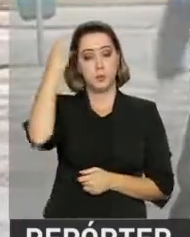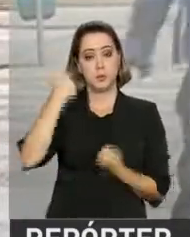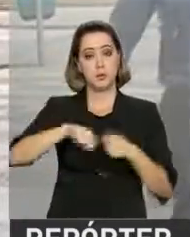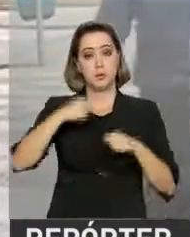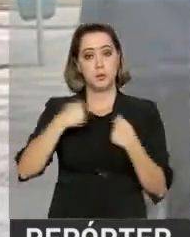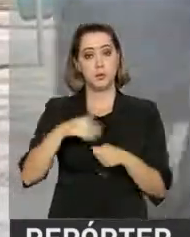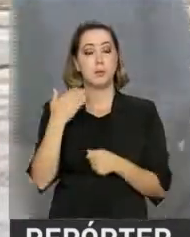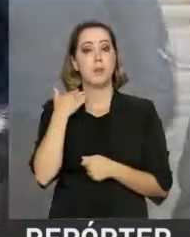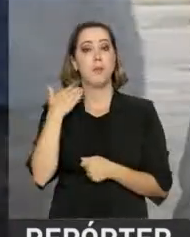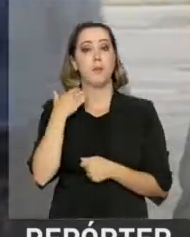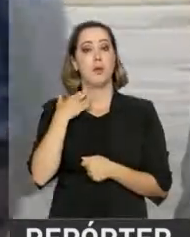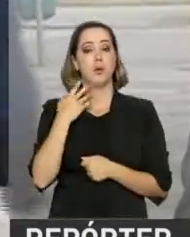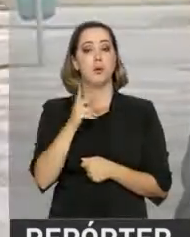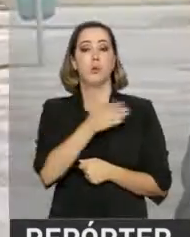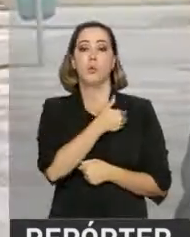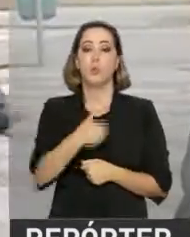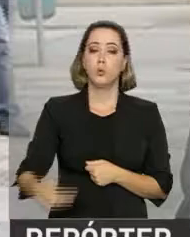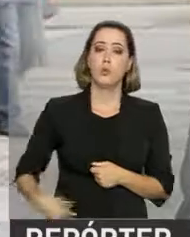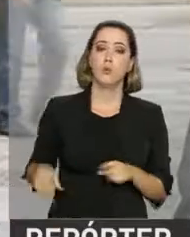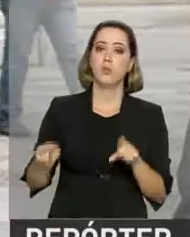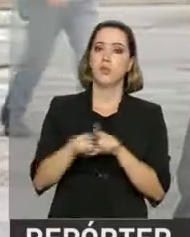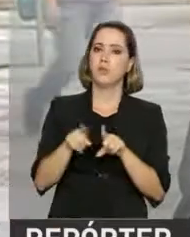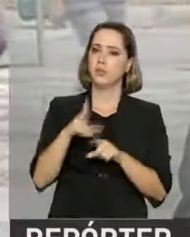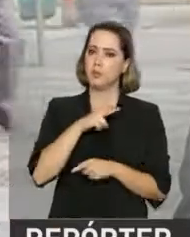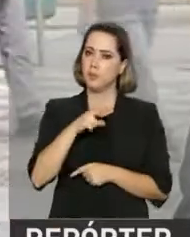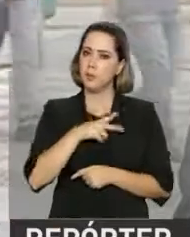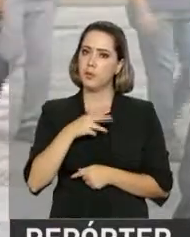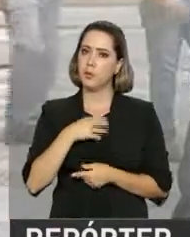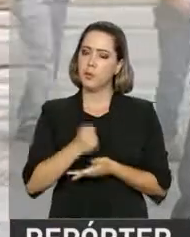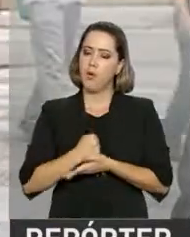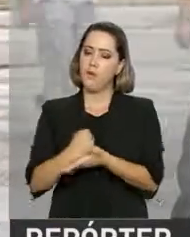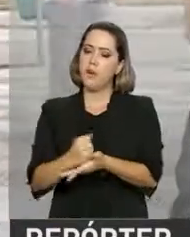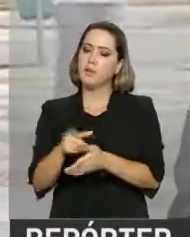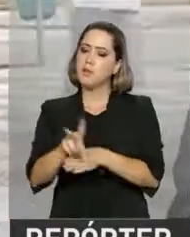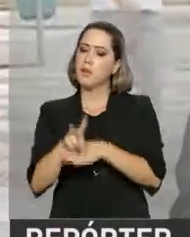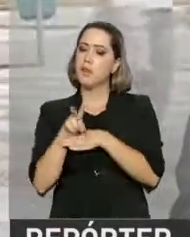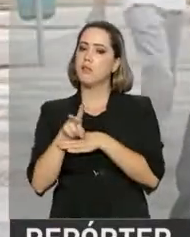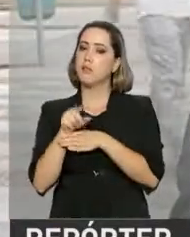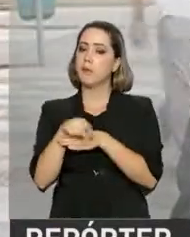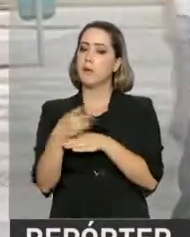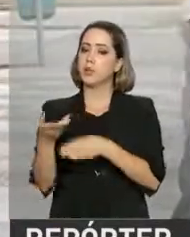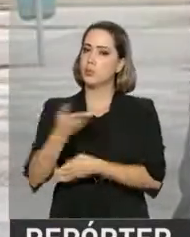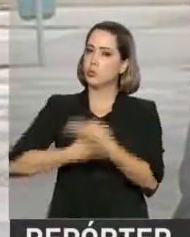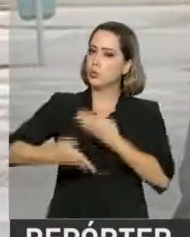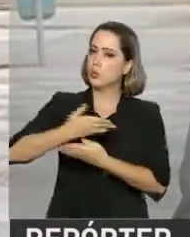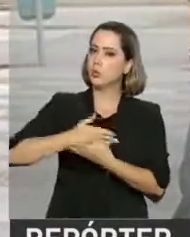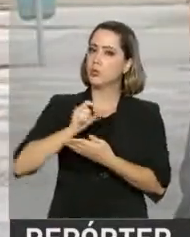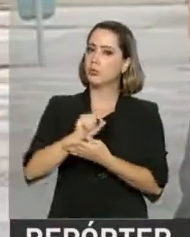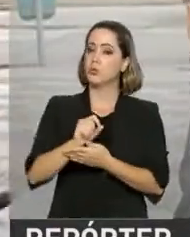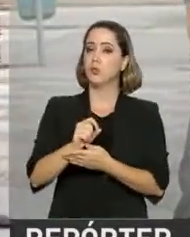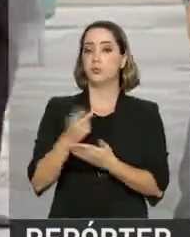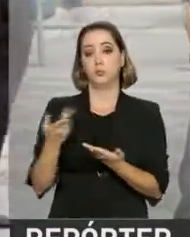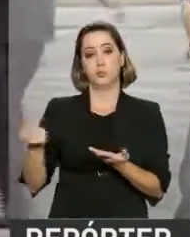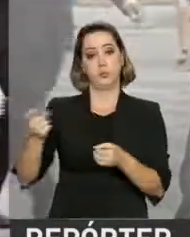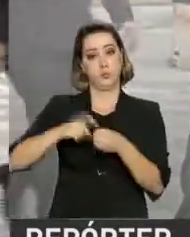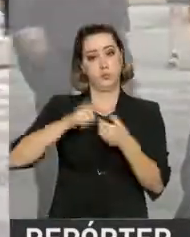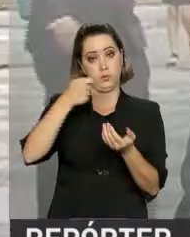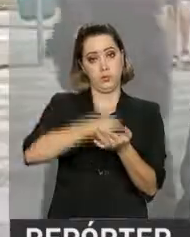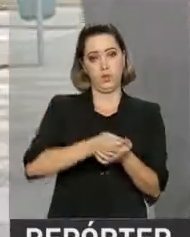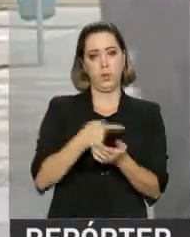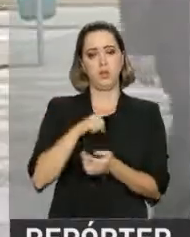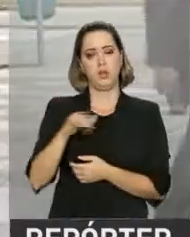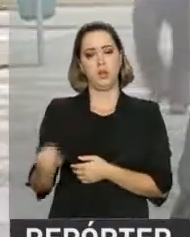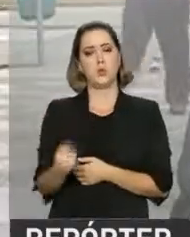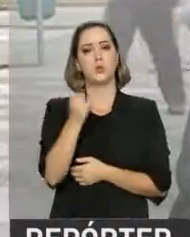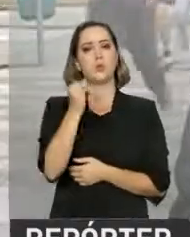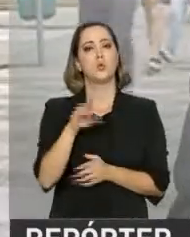bancos públicos e privados se oferecem para antecipar a restituição. E para isso, é claro, cobram juros. Aí fica a pergunta, para